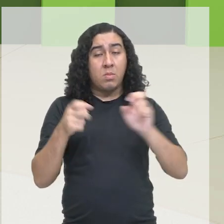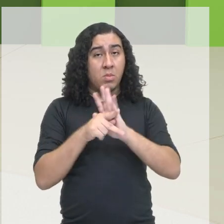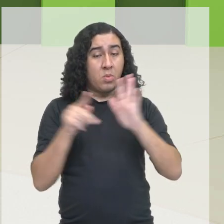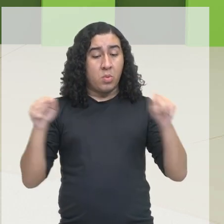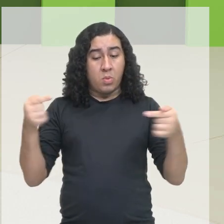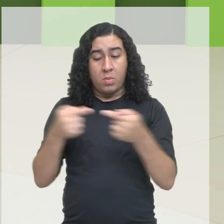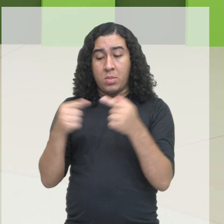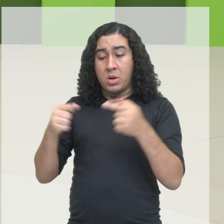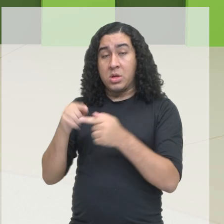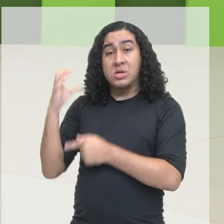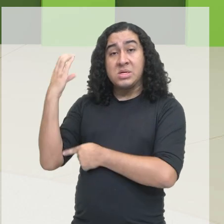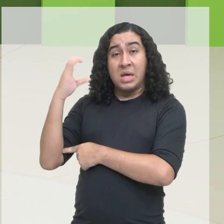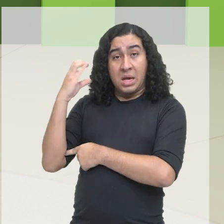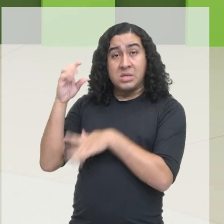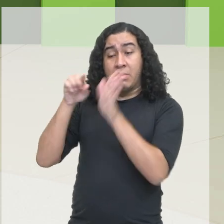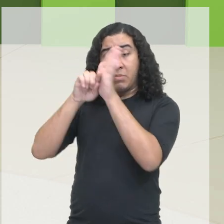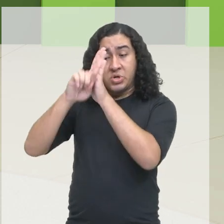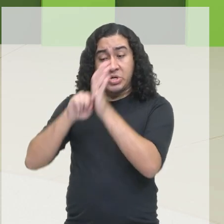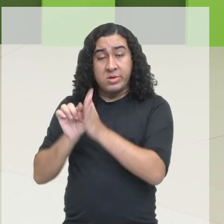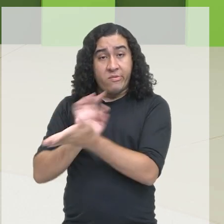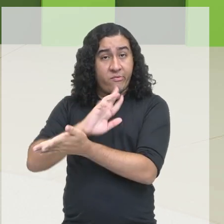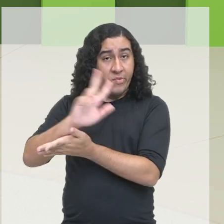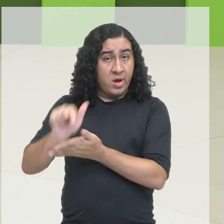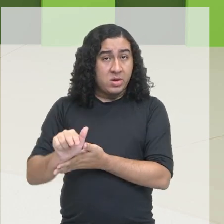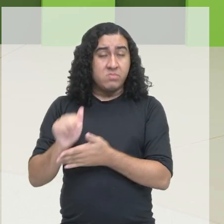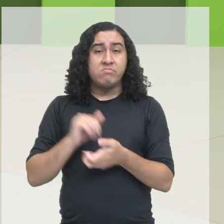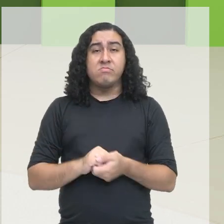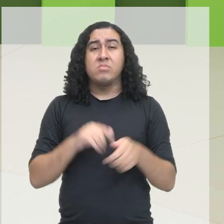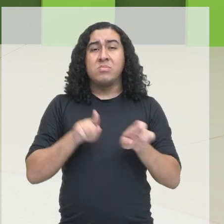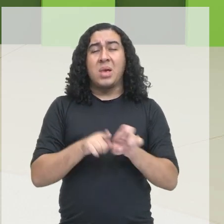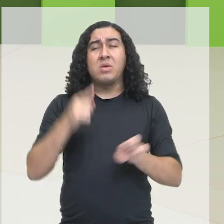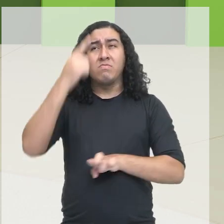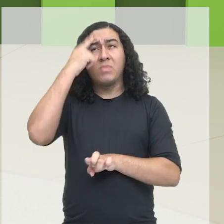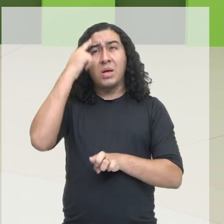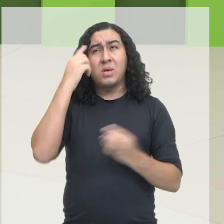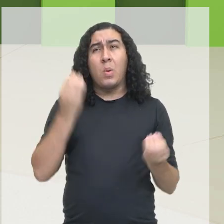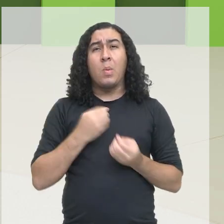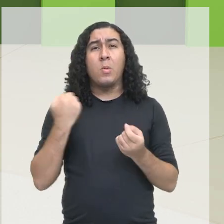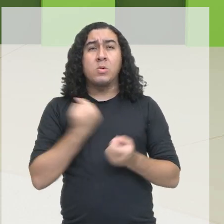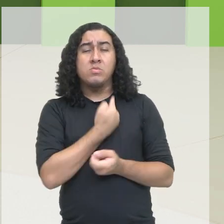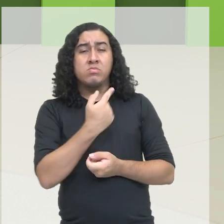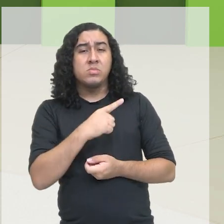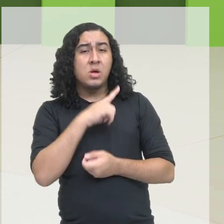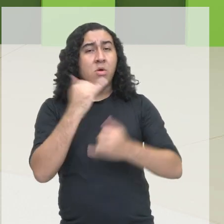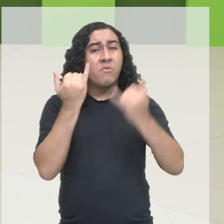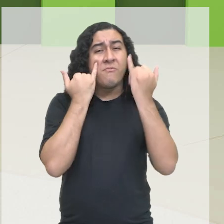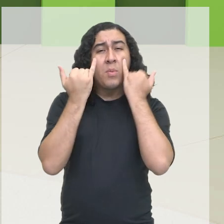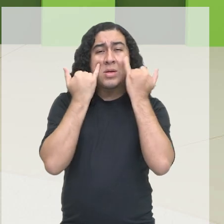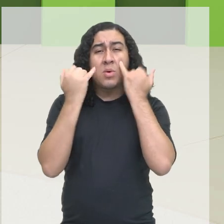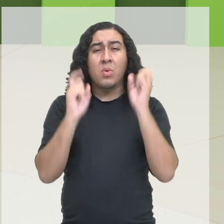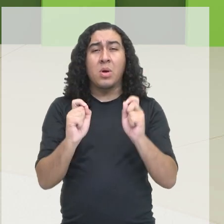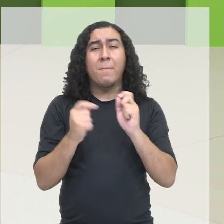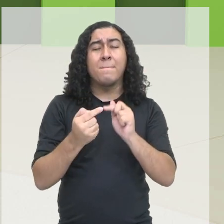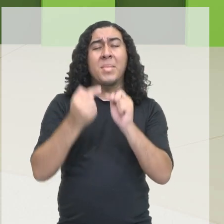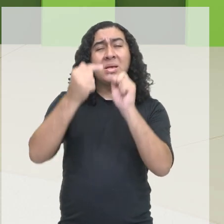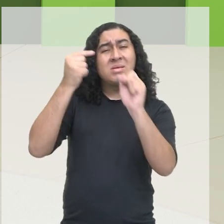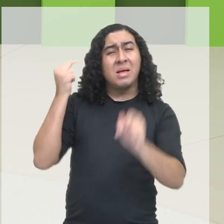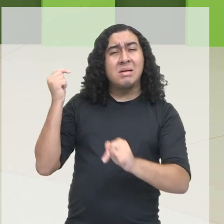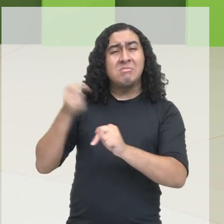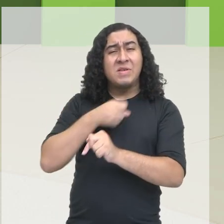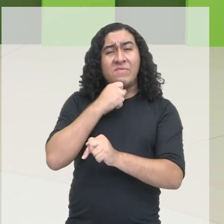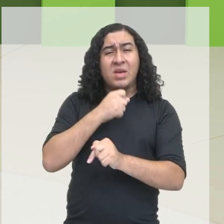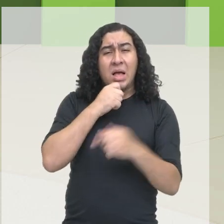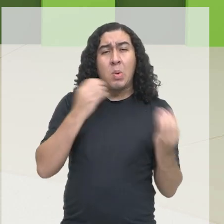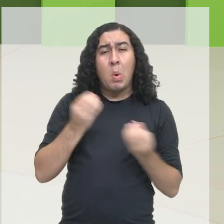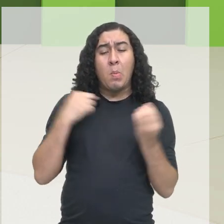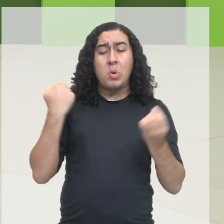científicos que são feitos, né? Aí você para pensar, mas como é que a gente tem informação de eras tão